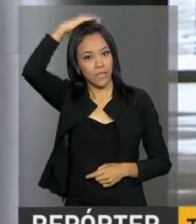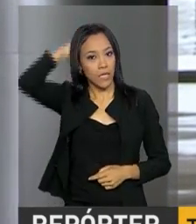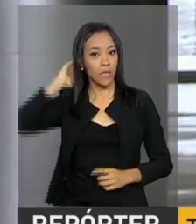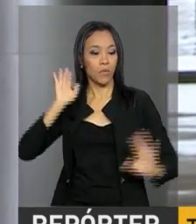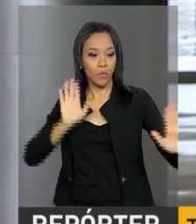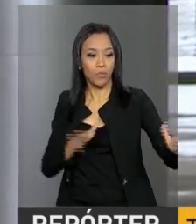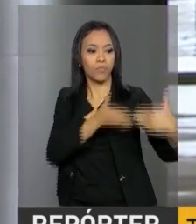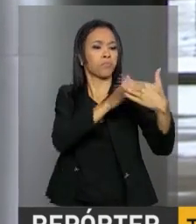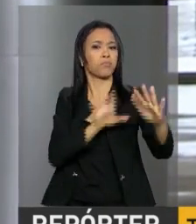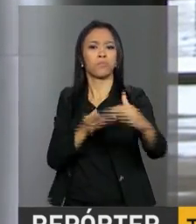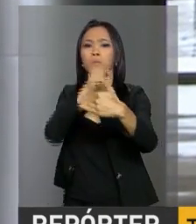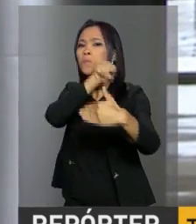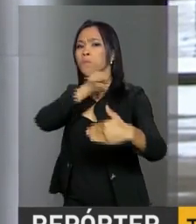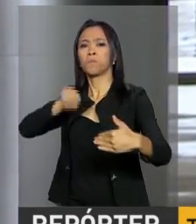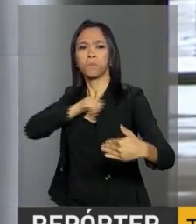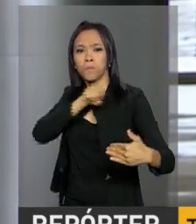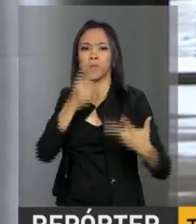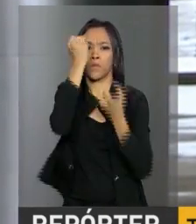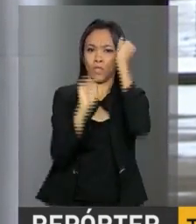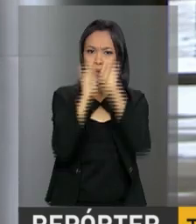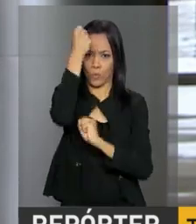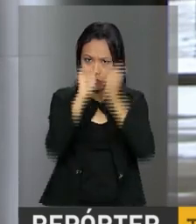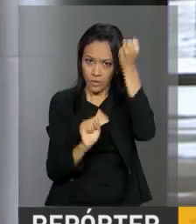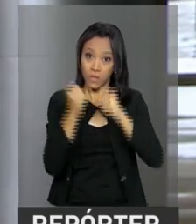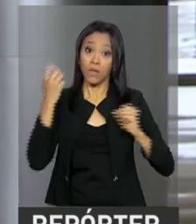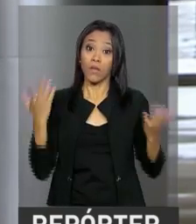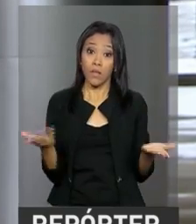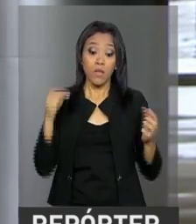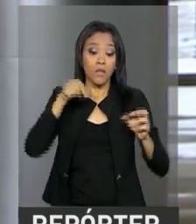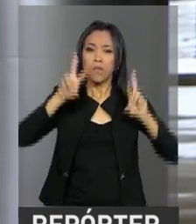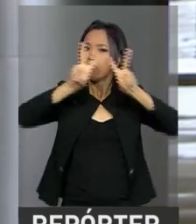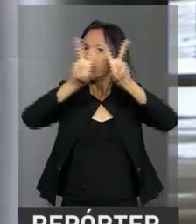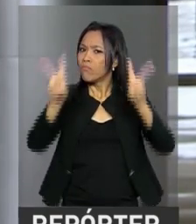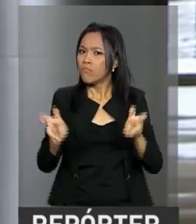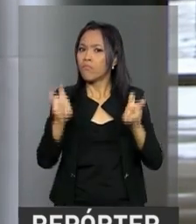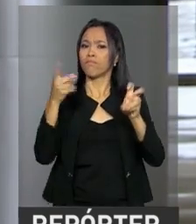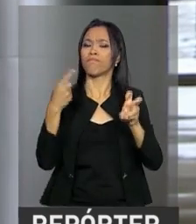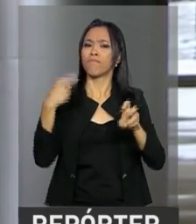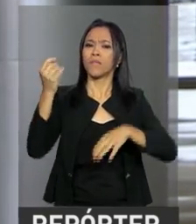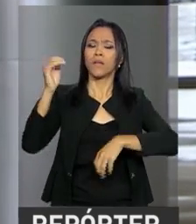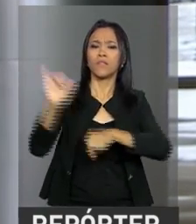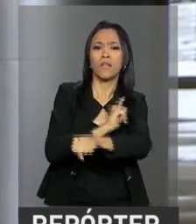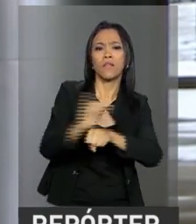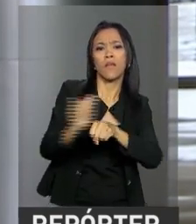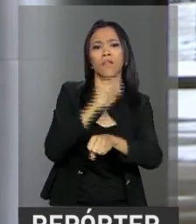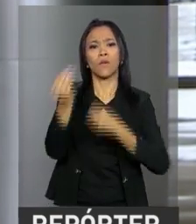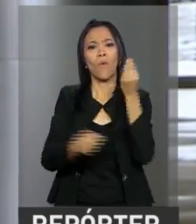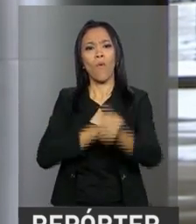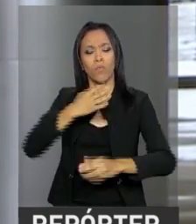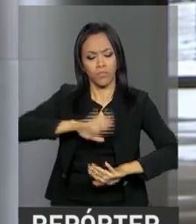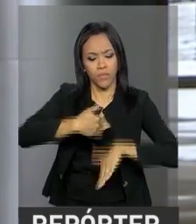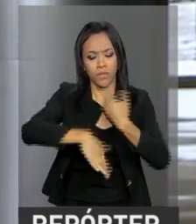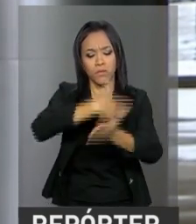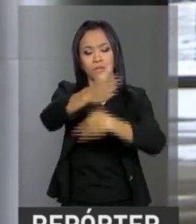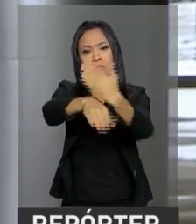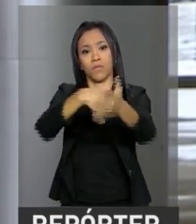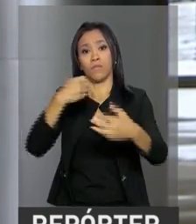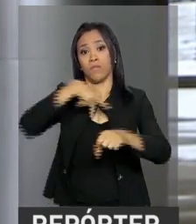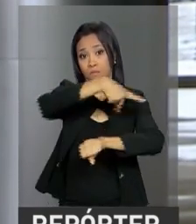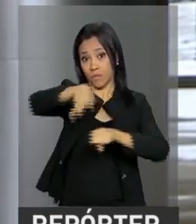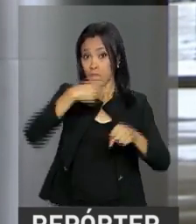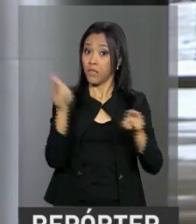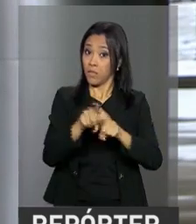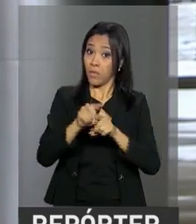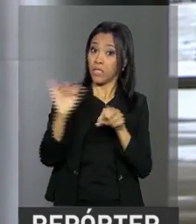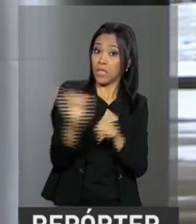desde julho nessas reuniões estão sendo discutidas ações voltadas para o crescimento do país e a geração de empregos os empresários também